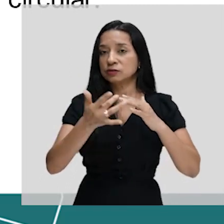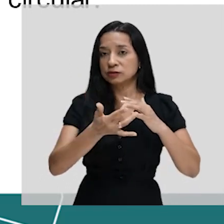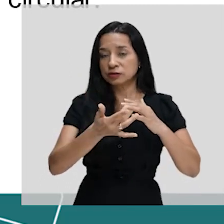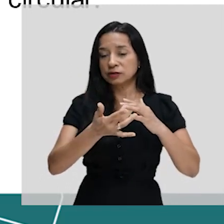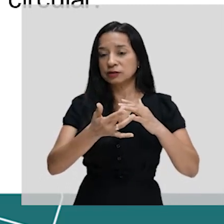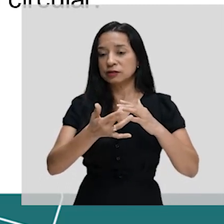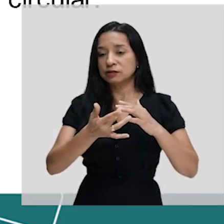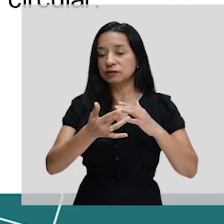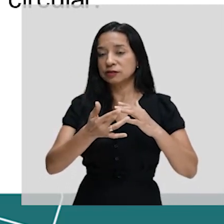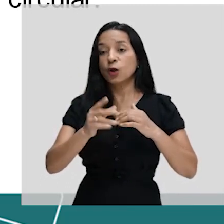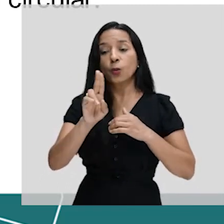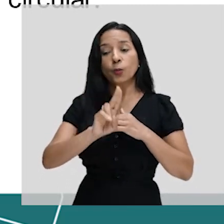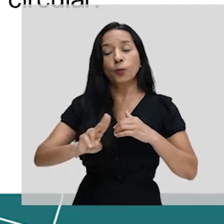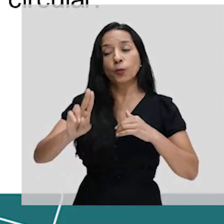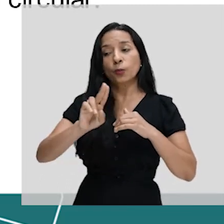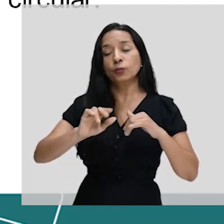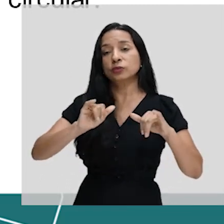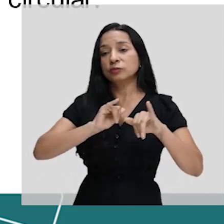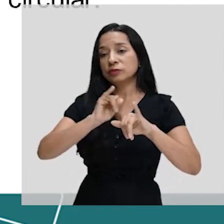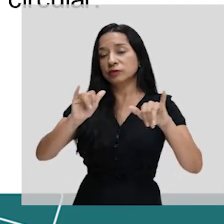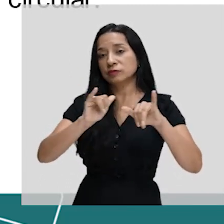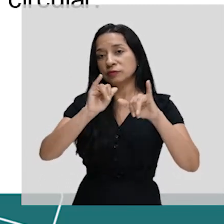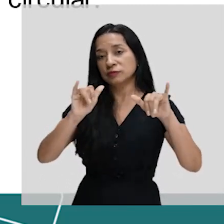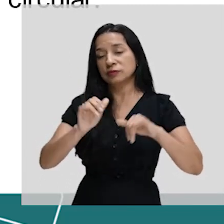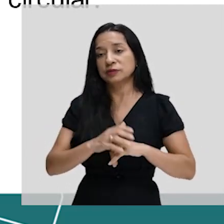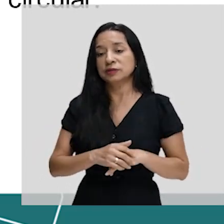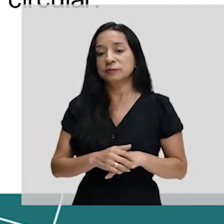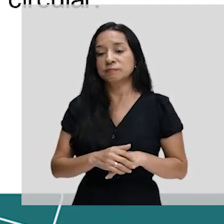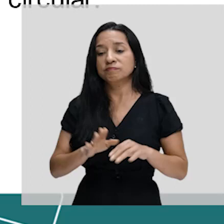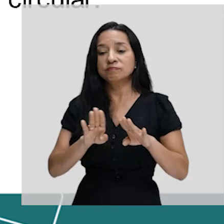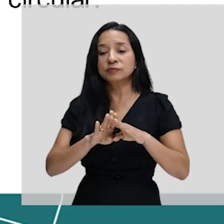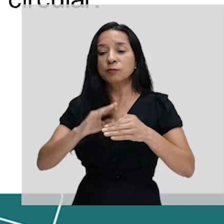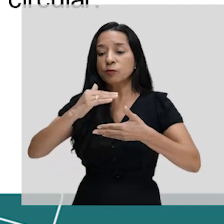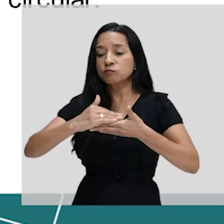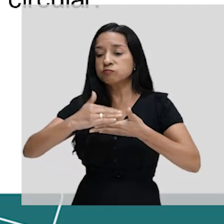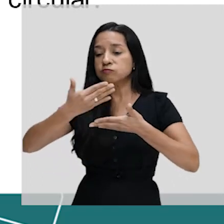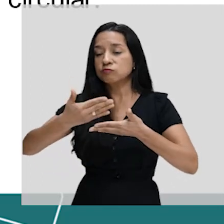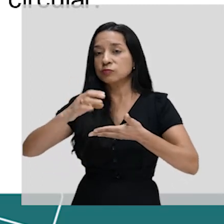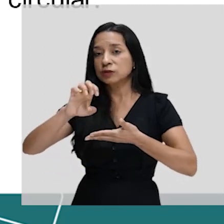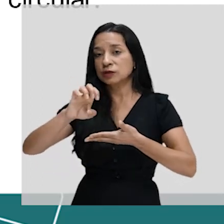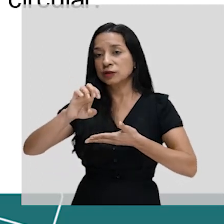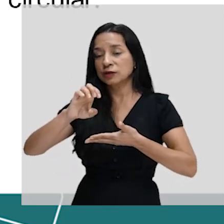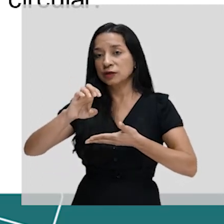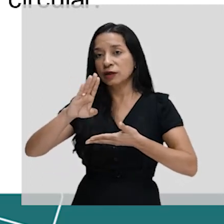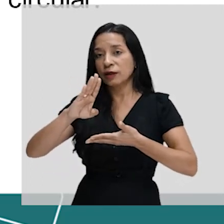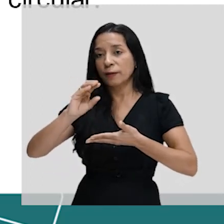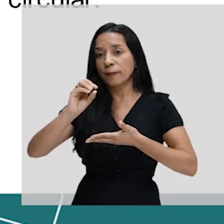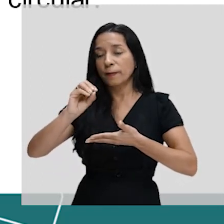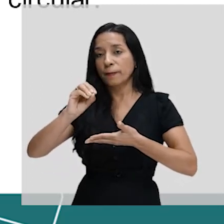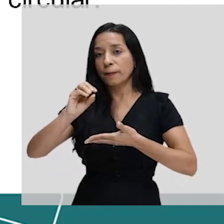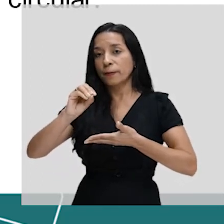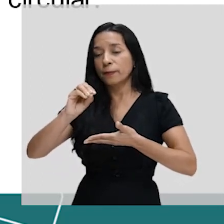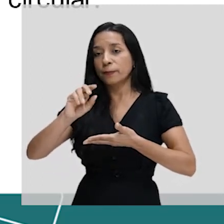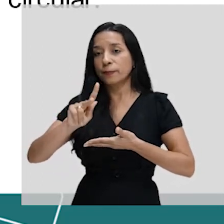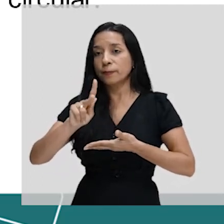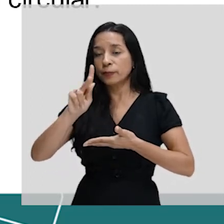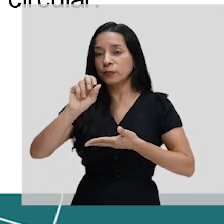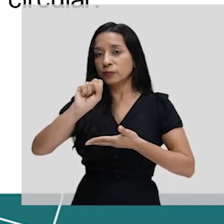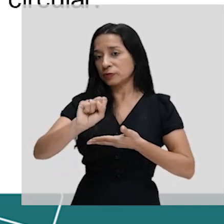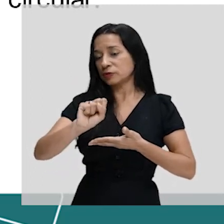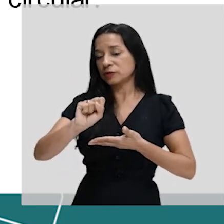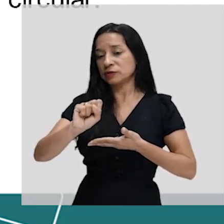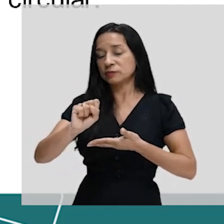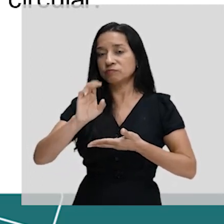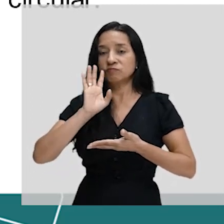para divulgação, os e-books, né? Muito comum hoje em dia a gente coloca um e-book no Kindle e fica fazendo a